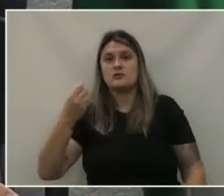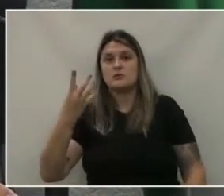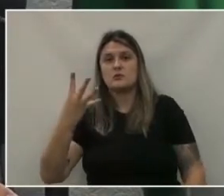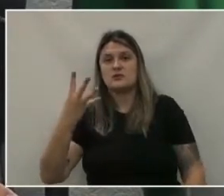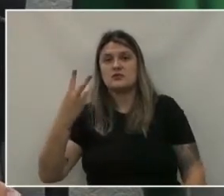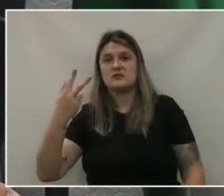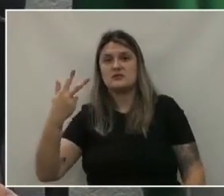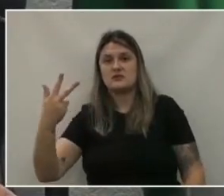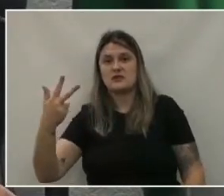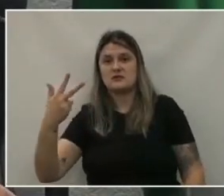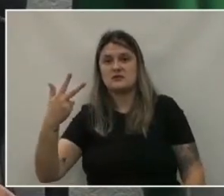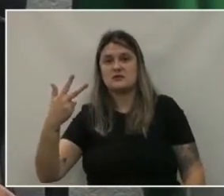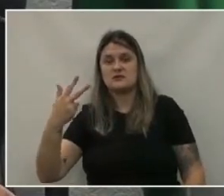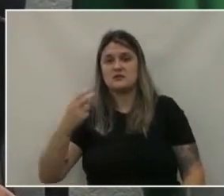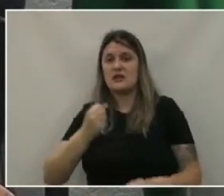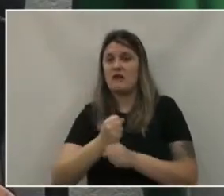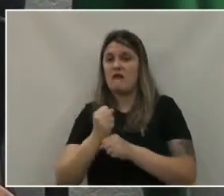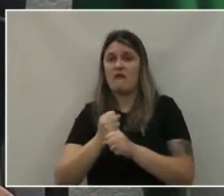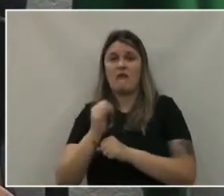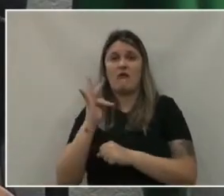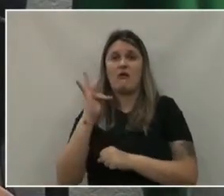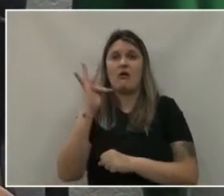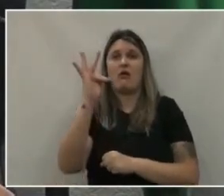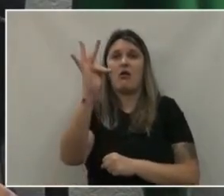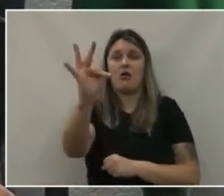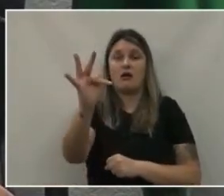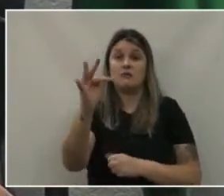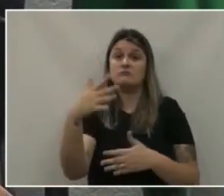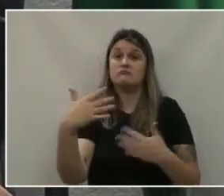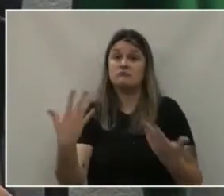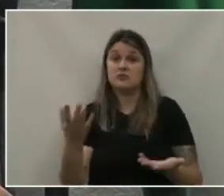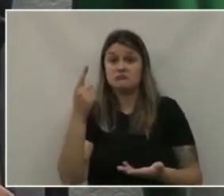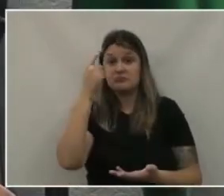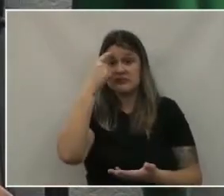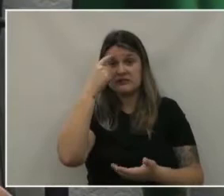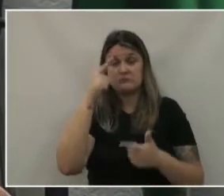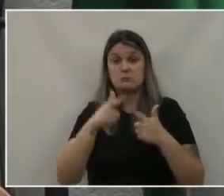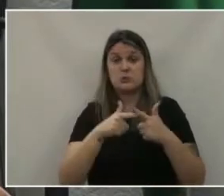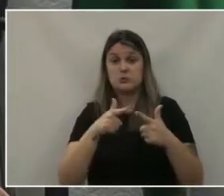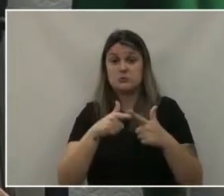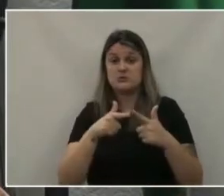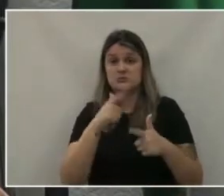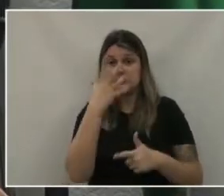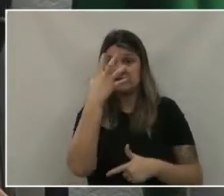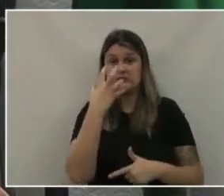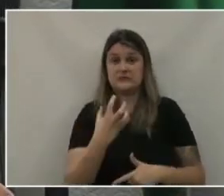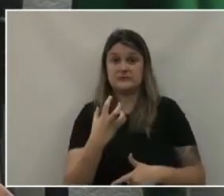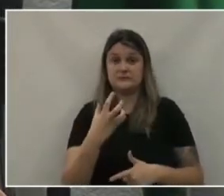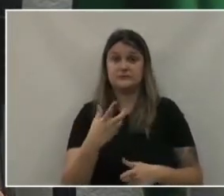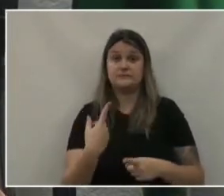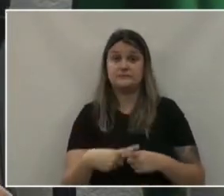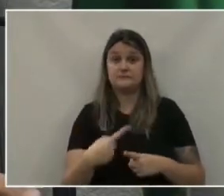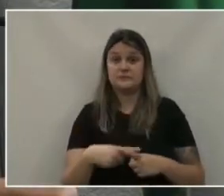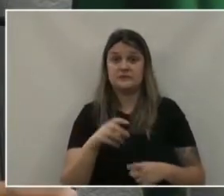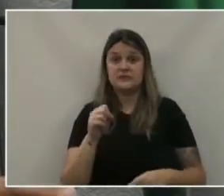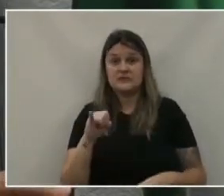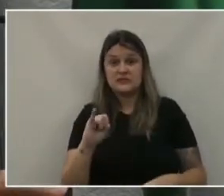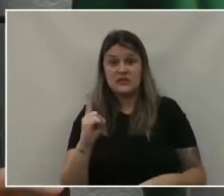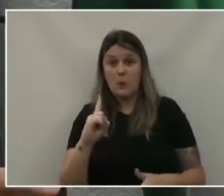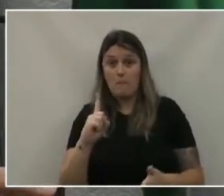2043, né? Até 2043. Então, é um problema gravíssimo, porque,